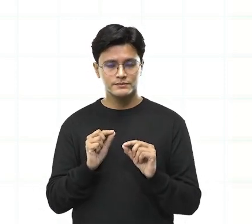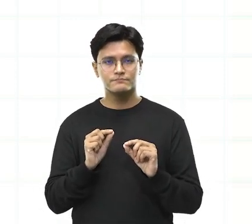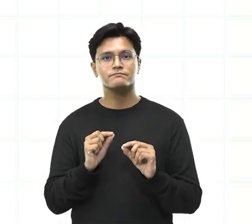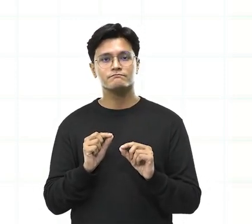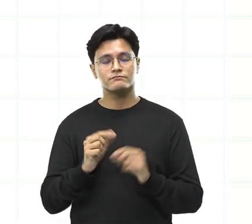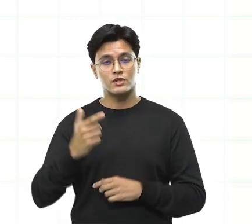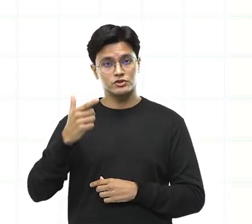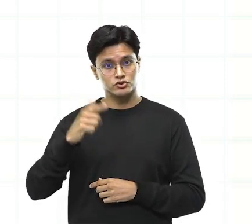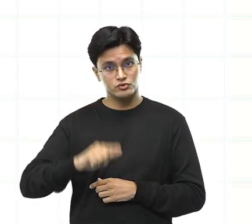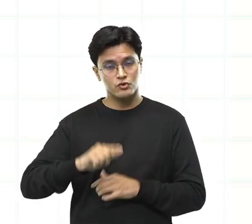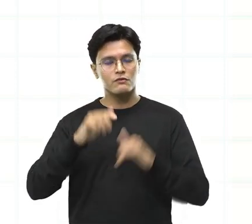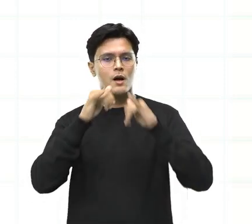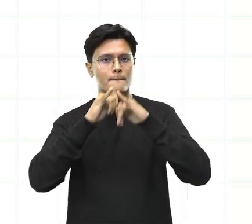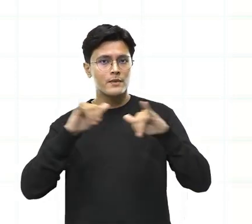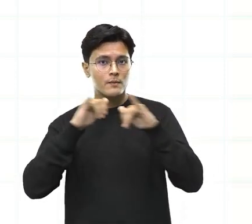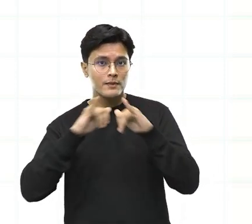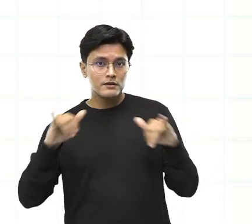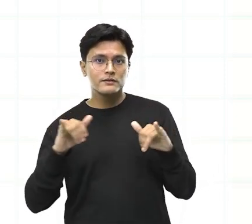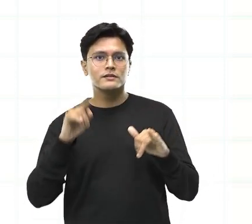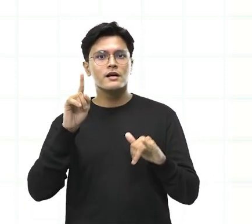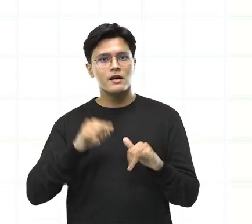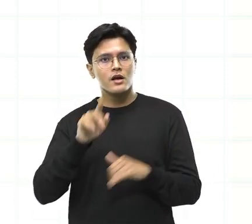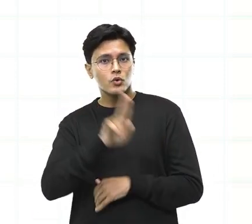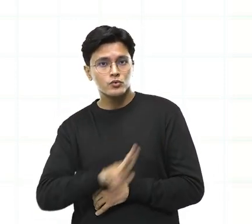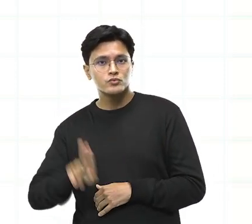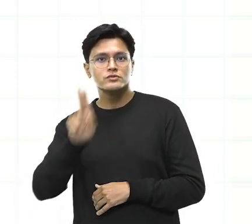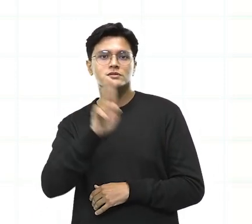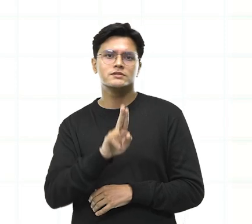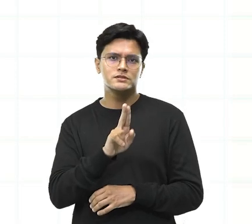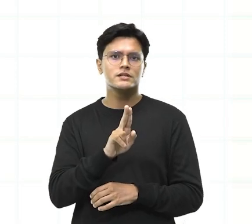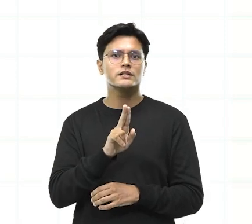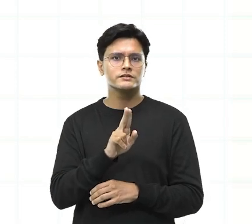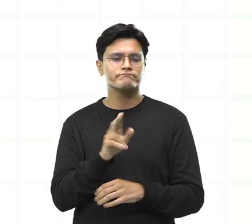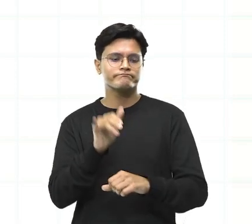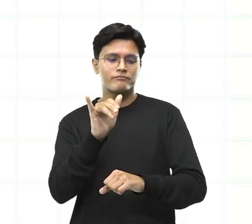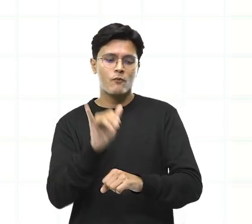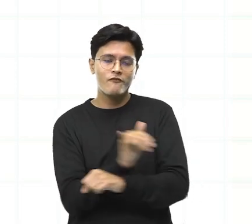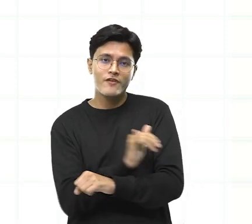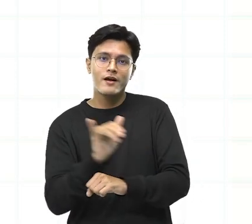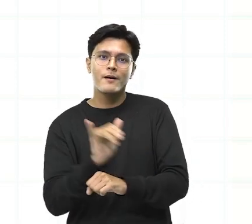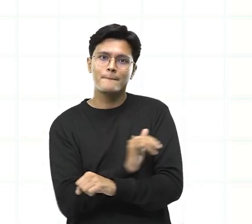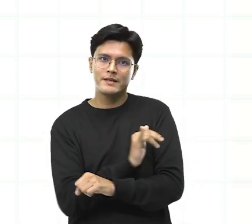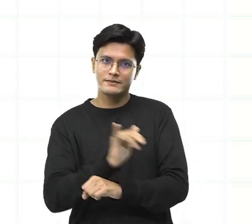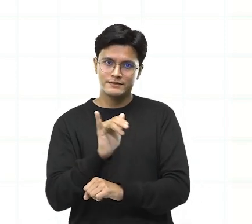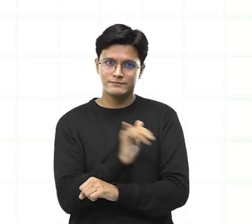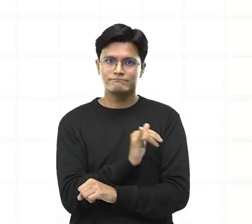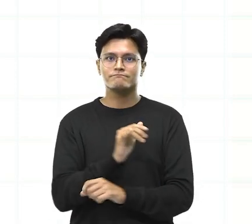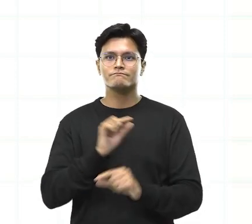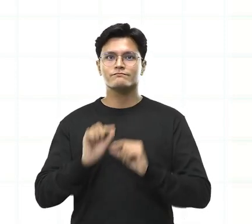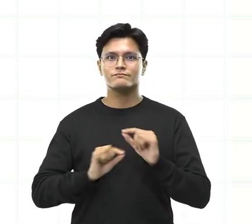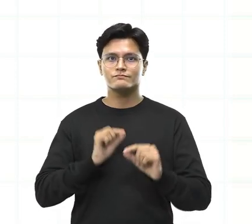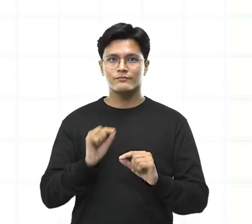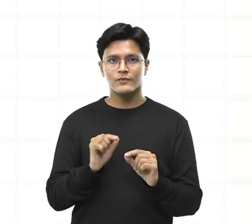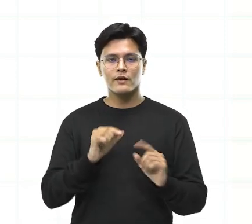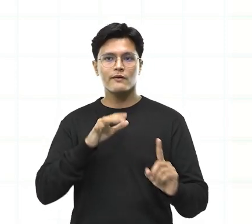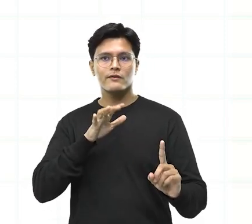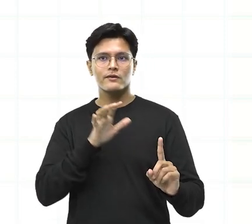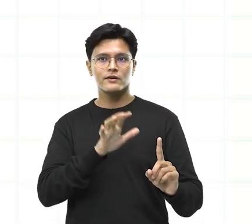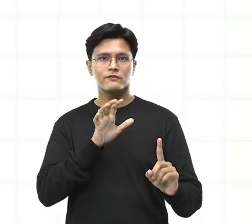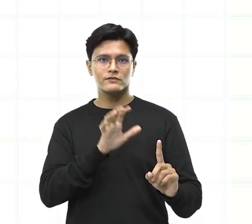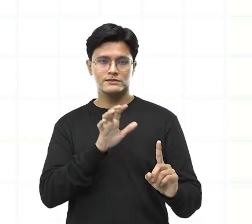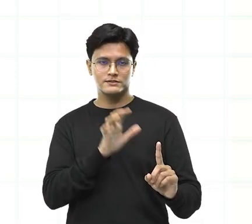mais uma vez, a propaganda ela é utilizada como ferramenta para